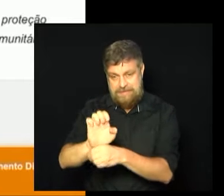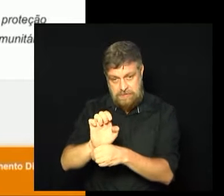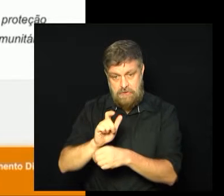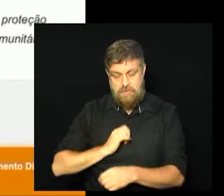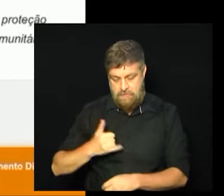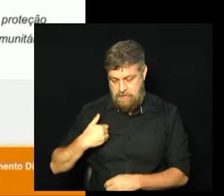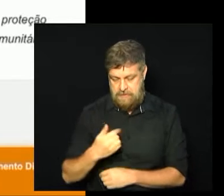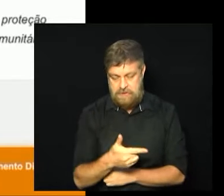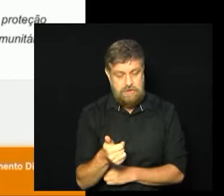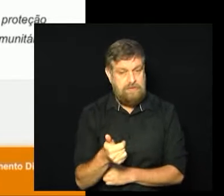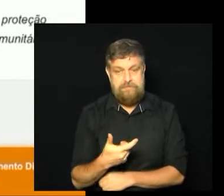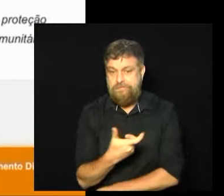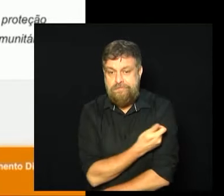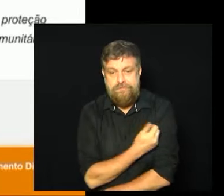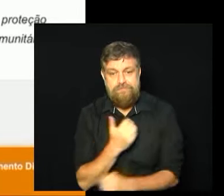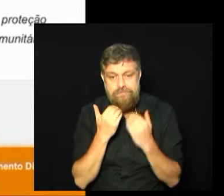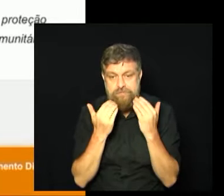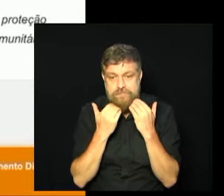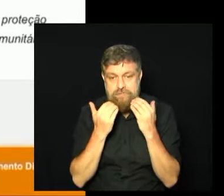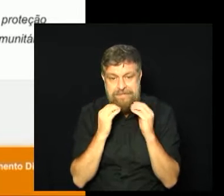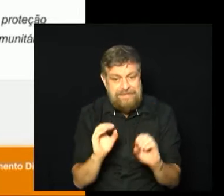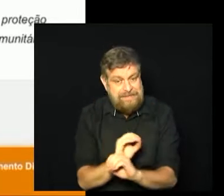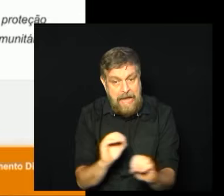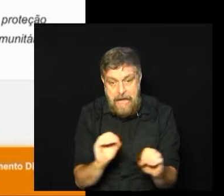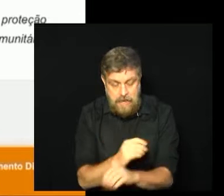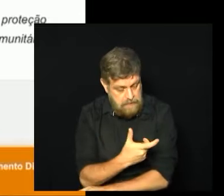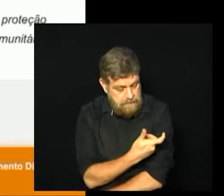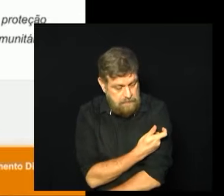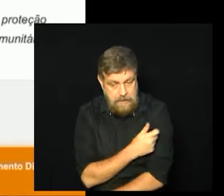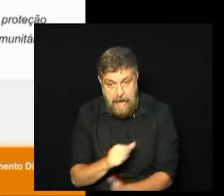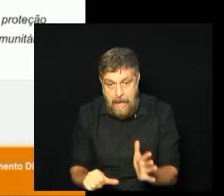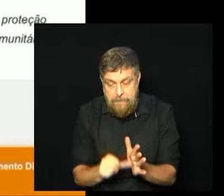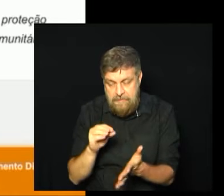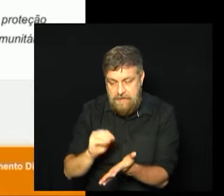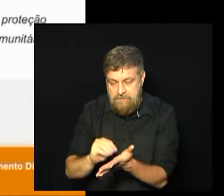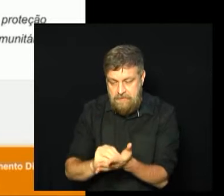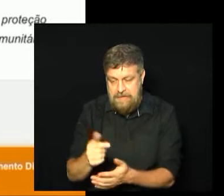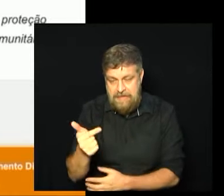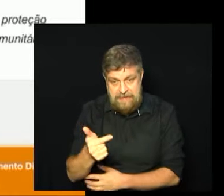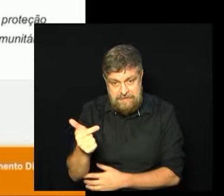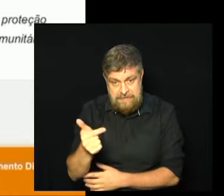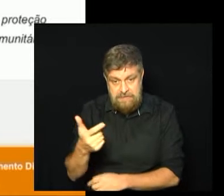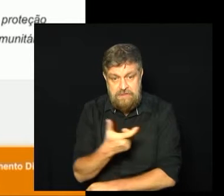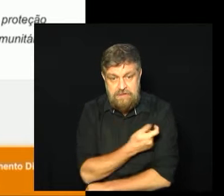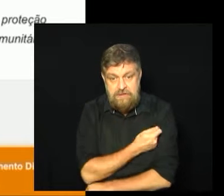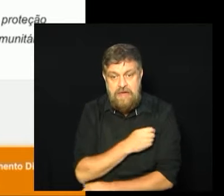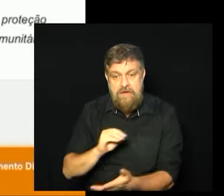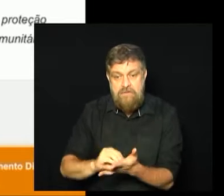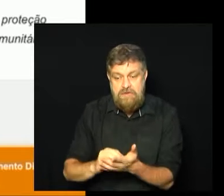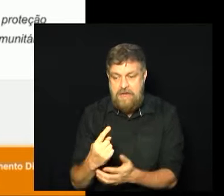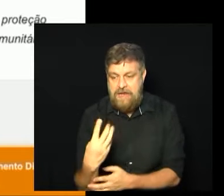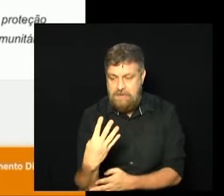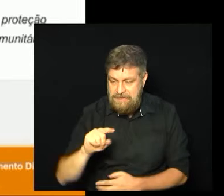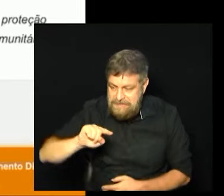estão sem a primeira dose da vacina aqui em Campinas. E em relação à segunda dose, são 14 mil alunos.